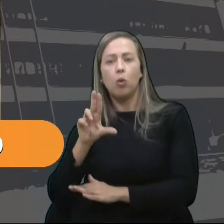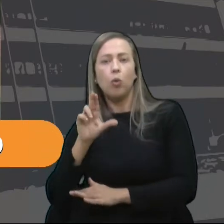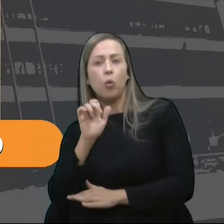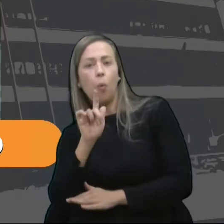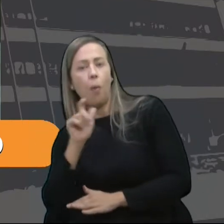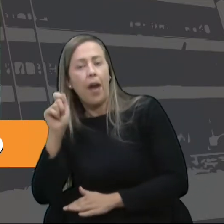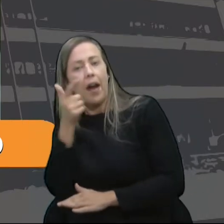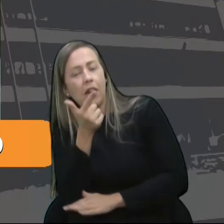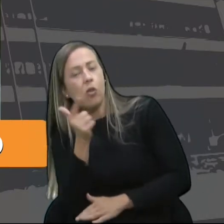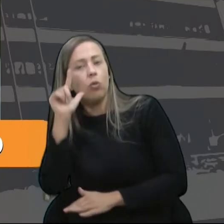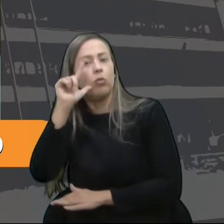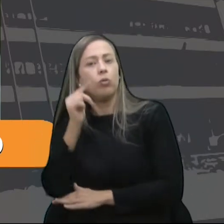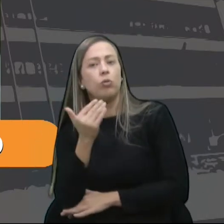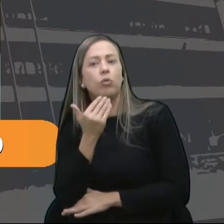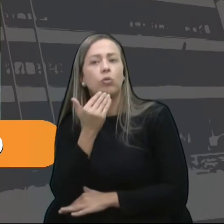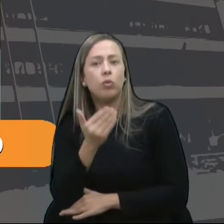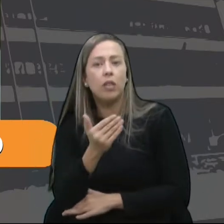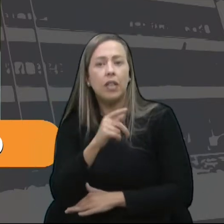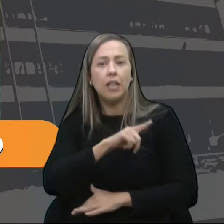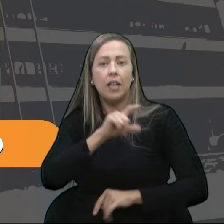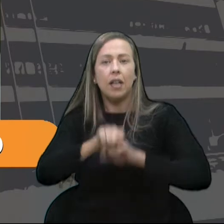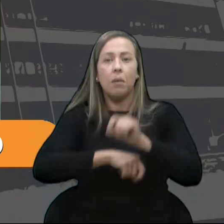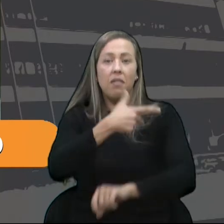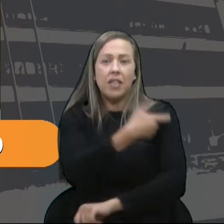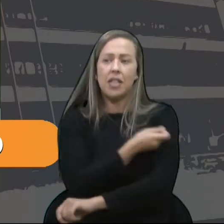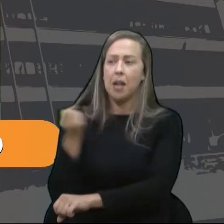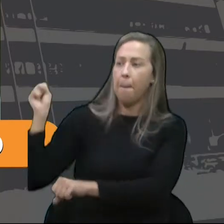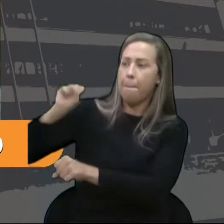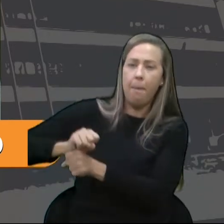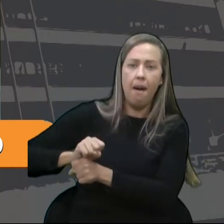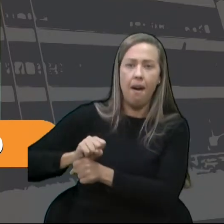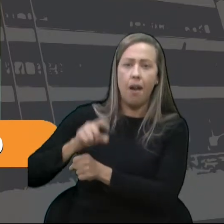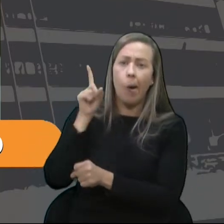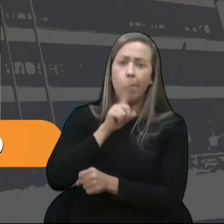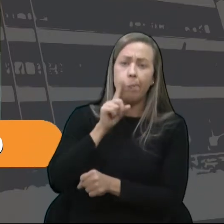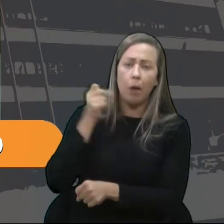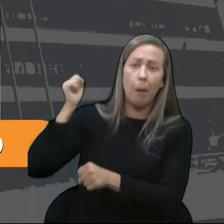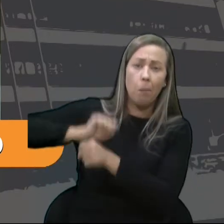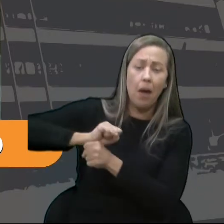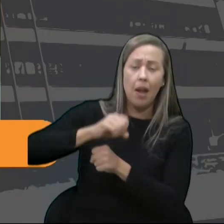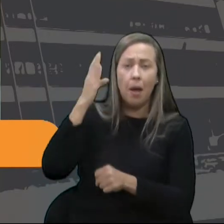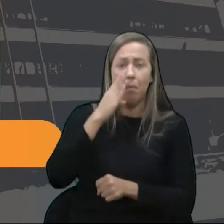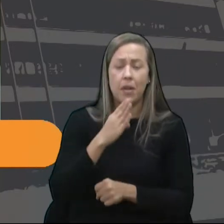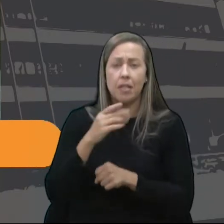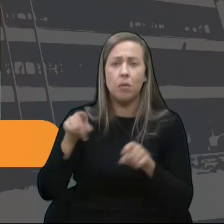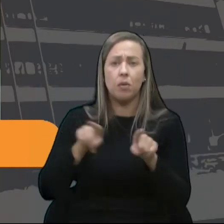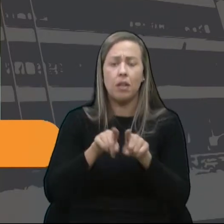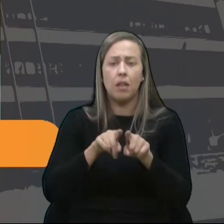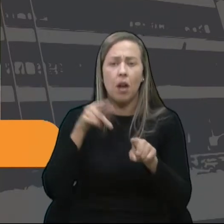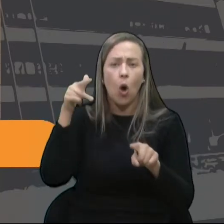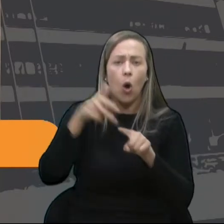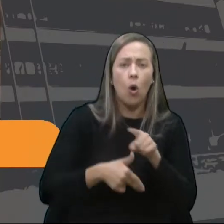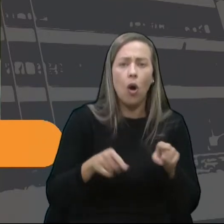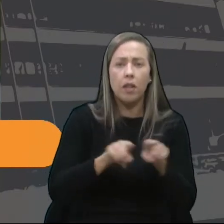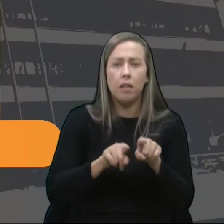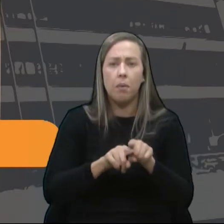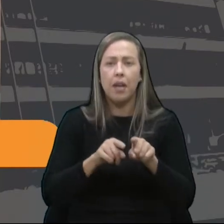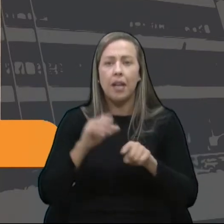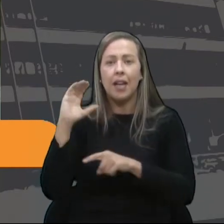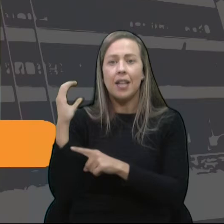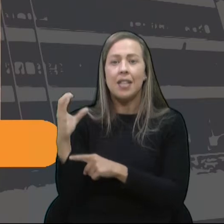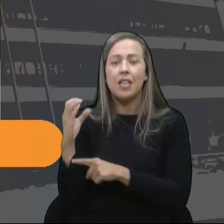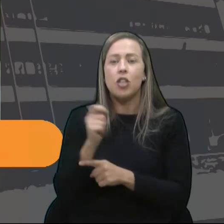dia, interromperam uma determinada vacina, assim como nos Estados Unidos. Aqui no Brasil, agora interromperam também, porque os cientistas